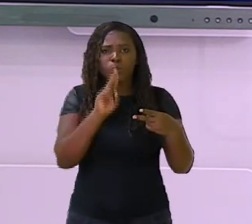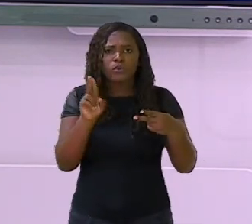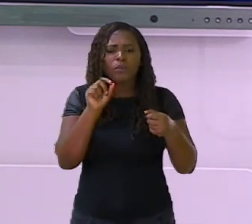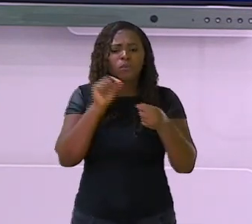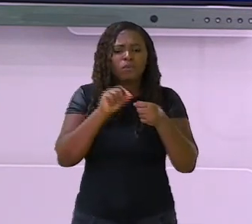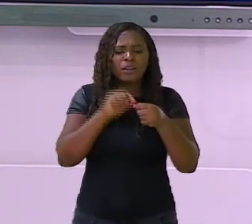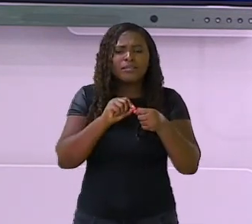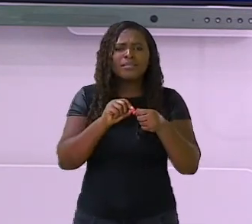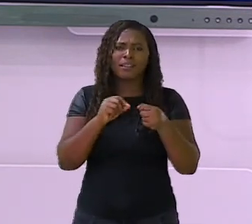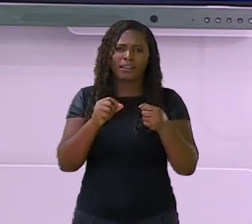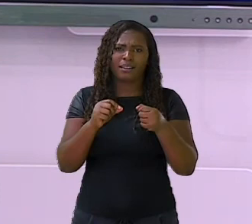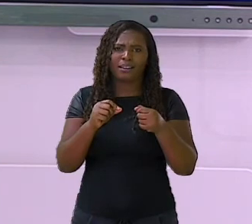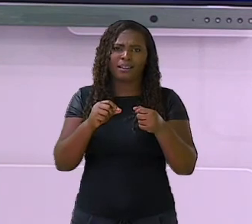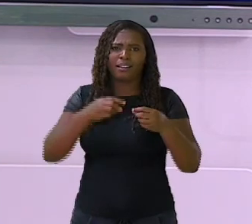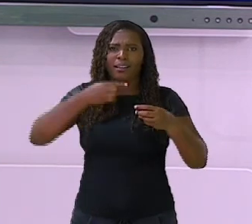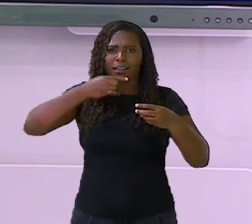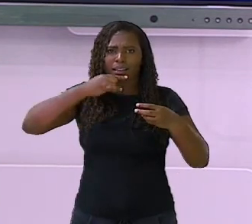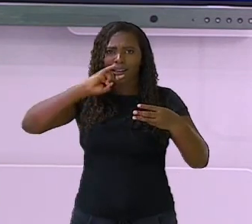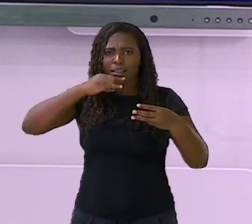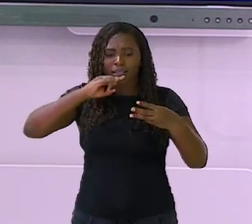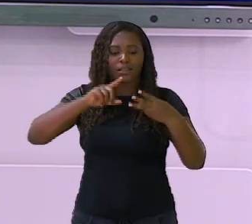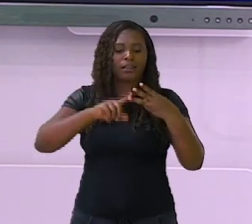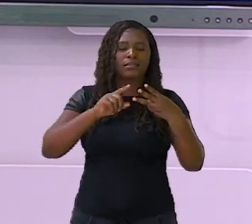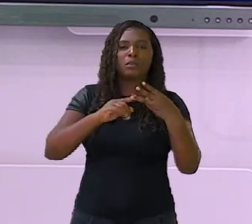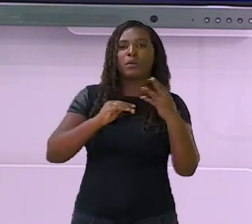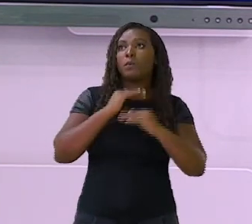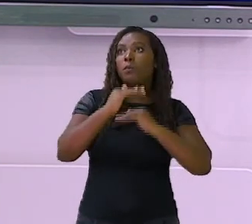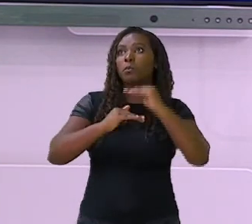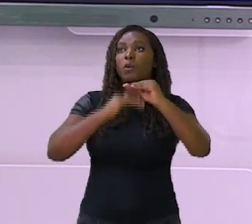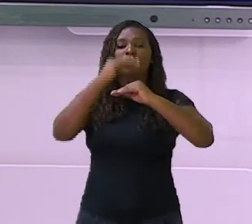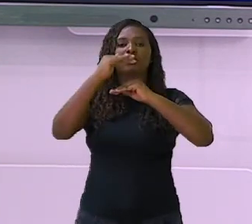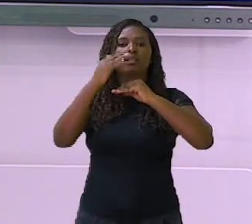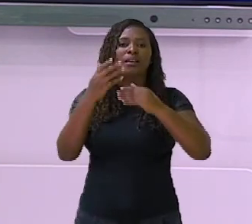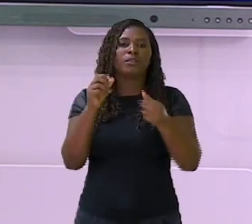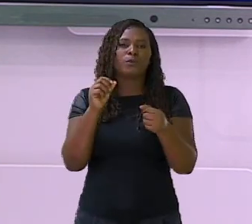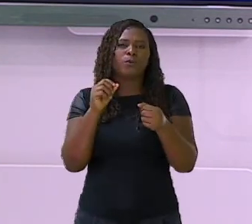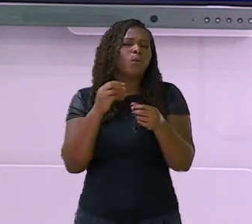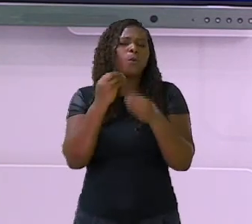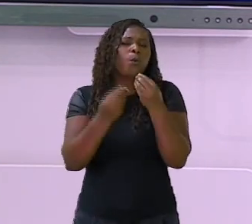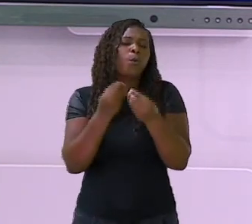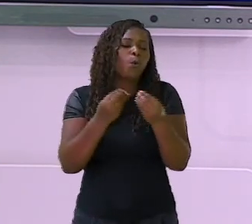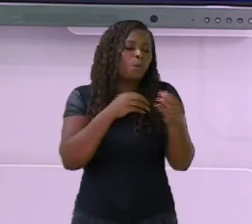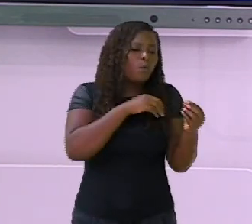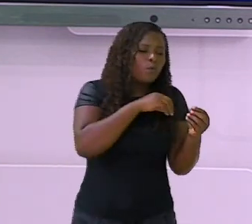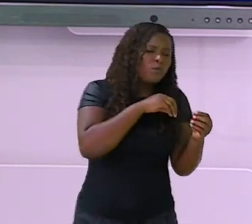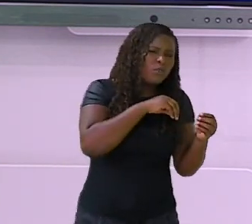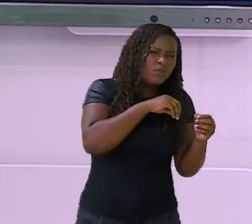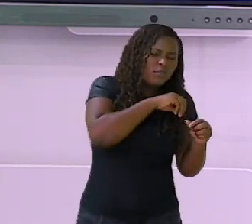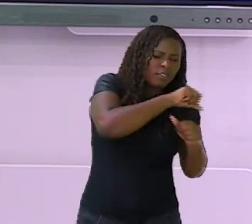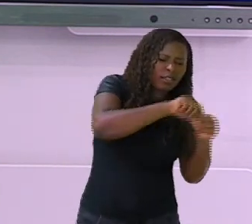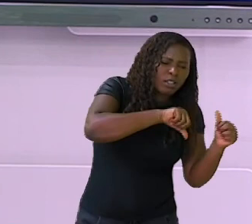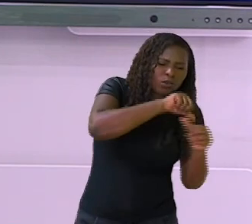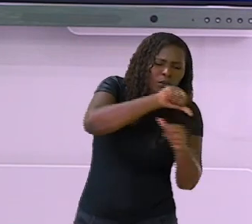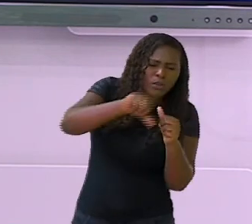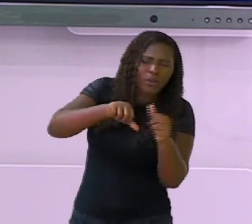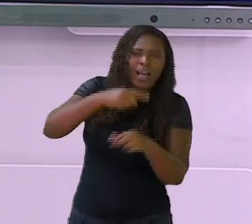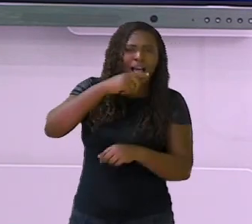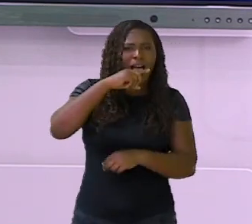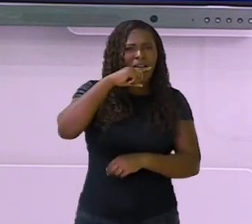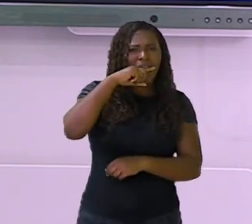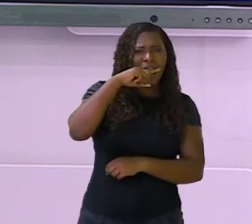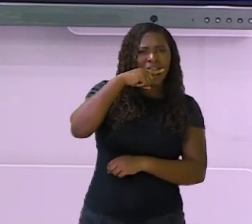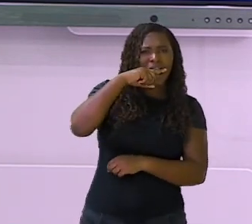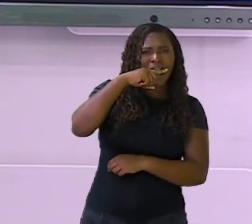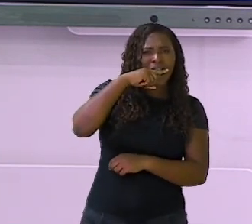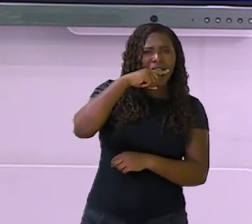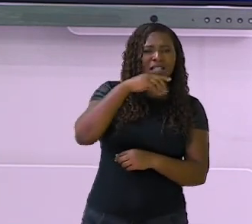evolução, qual o processo que se faz a cachaça, né? Por que tem uma diferença de uma cana para outra cana,